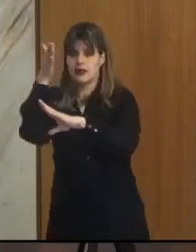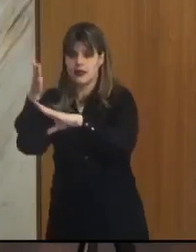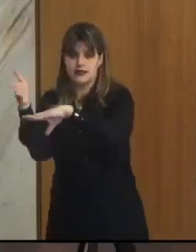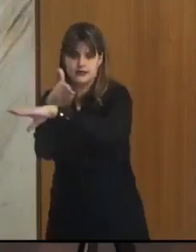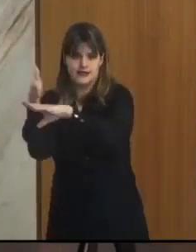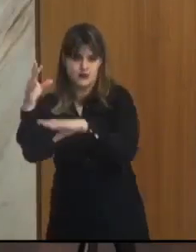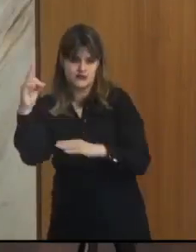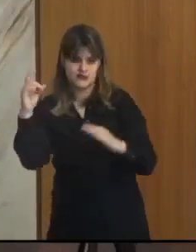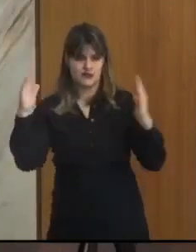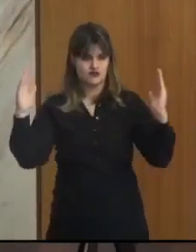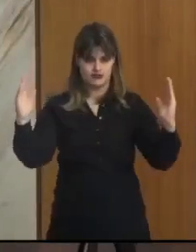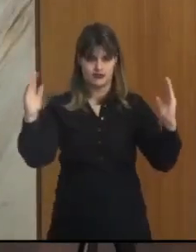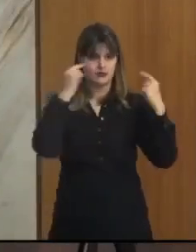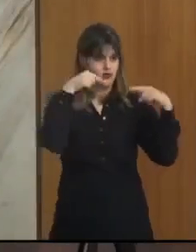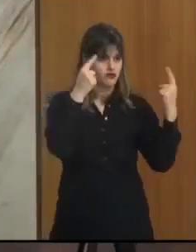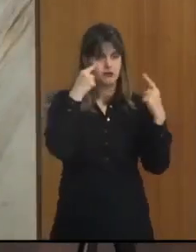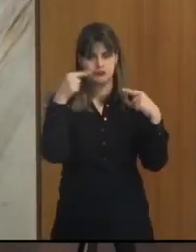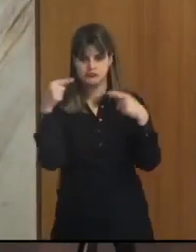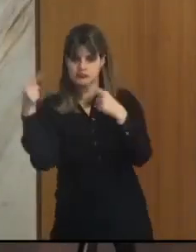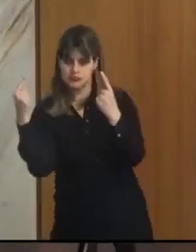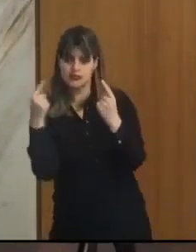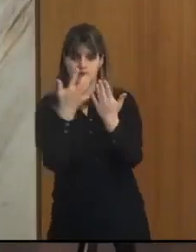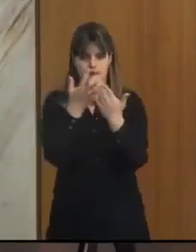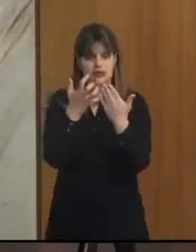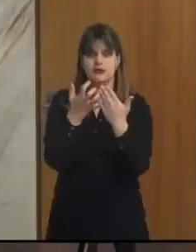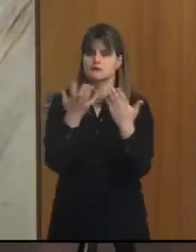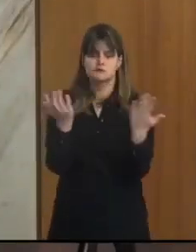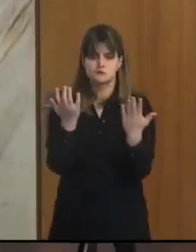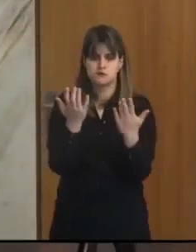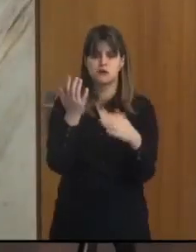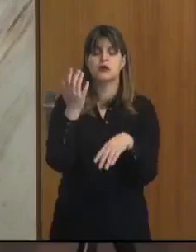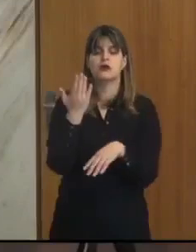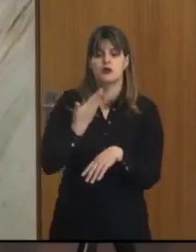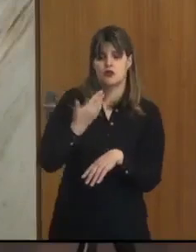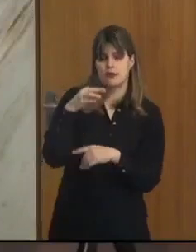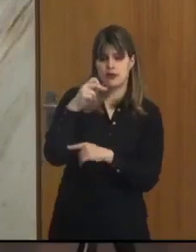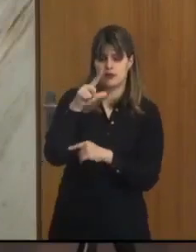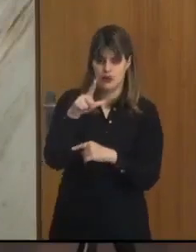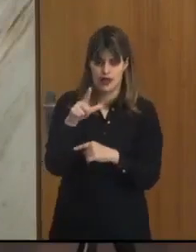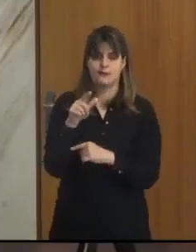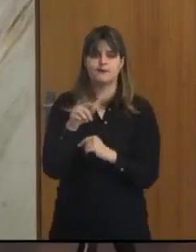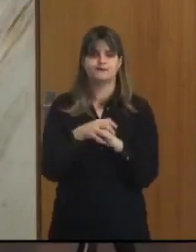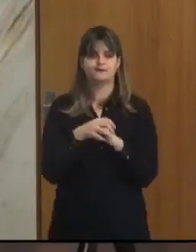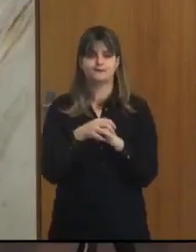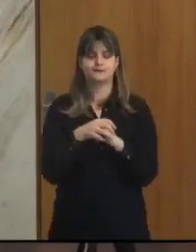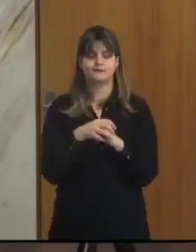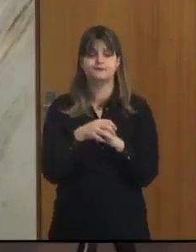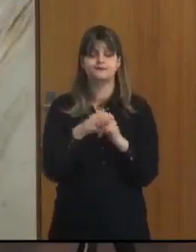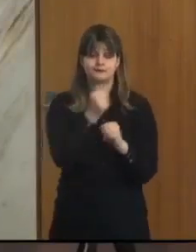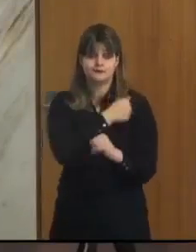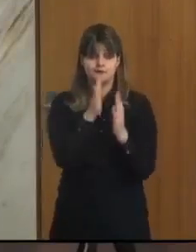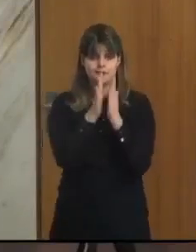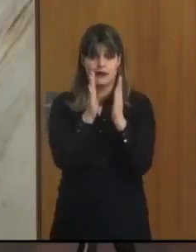século XVI, com especial destaque e enfoque no período manuelino. A Igreja da Misericórdia de